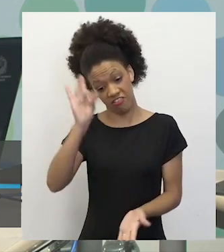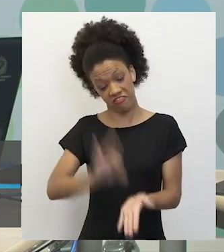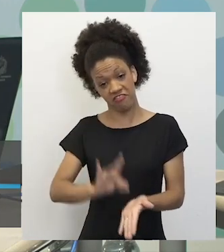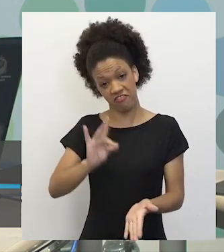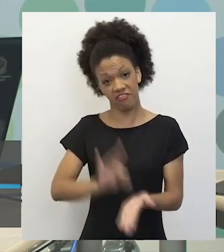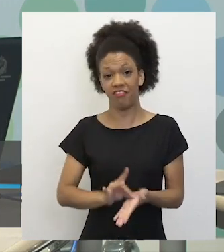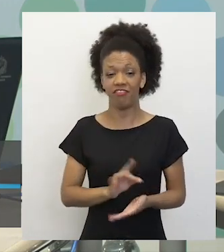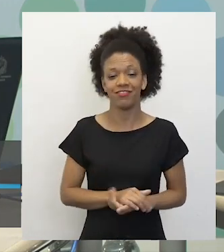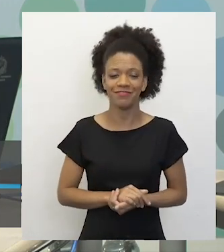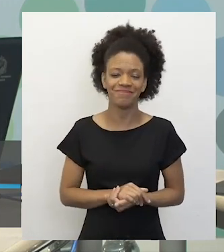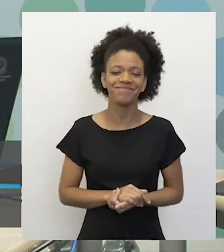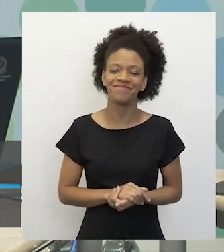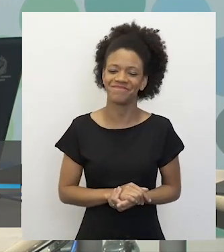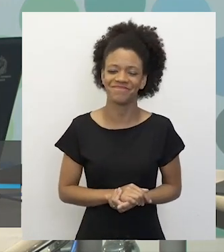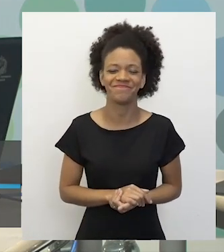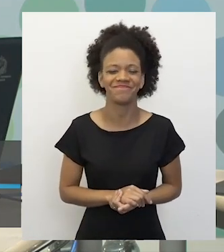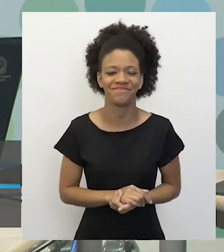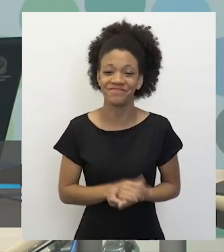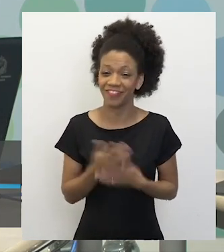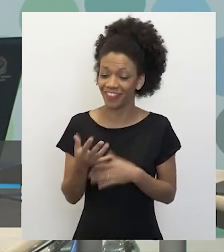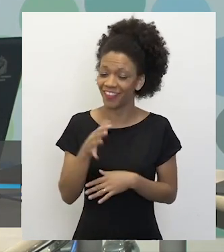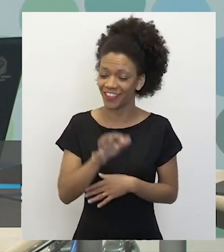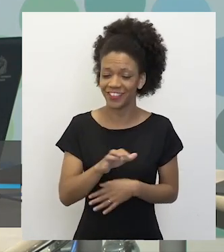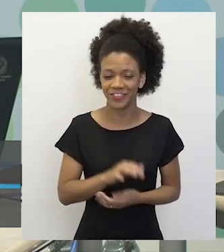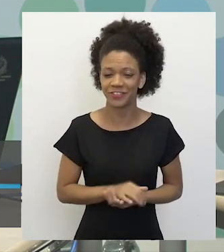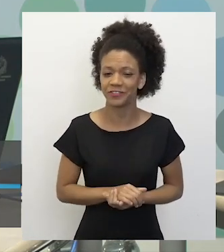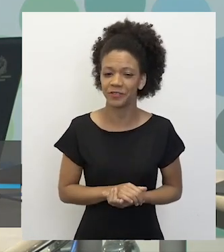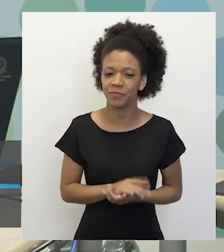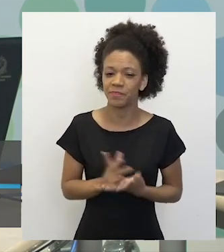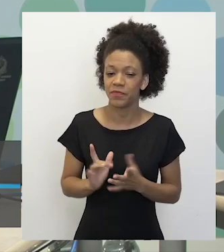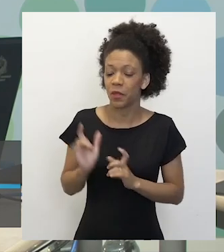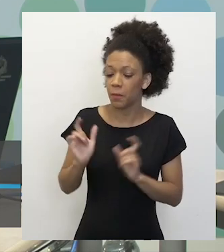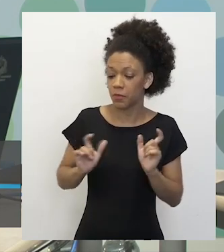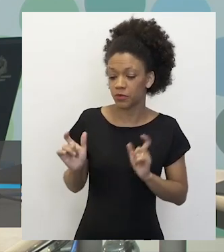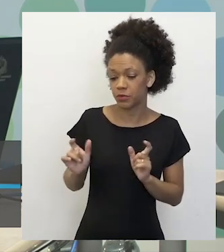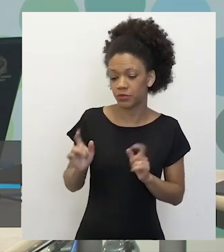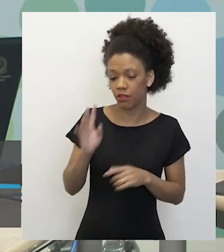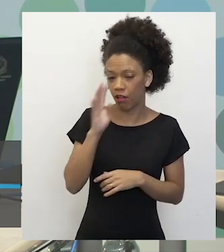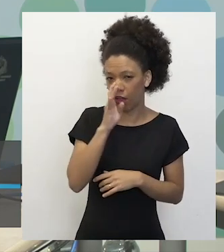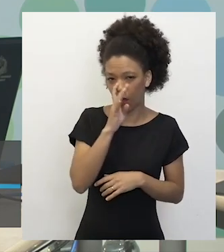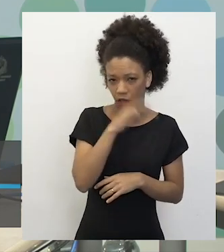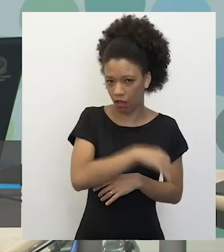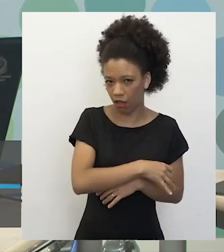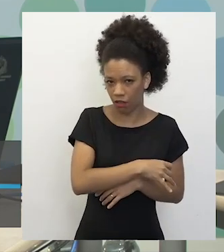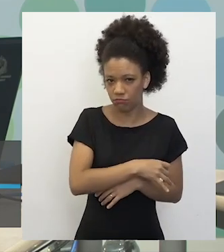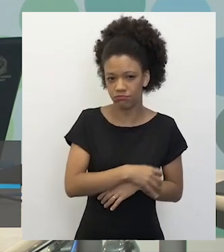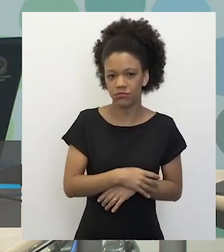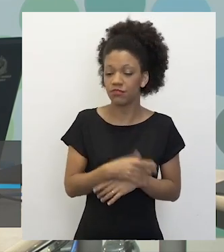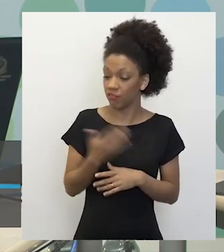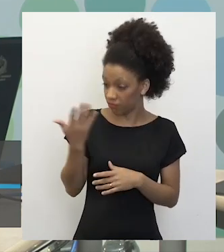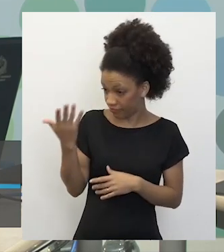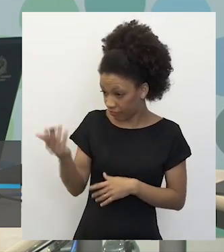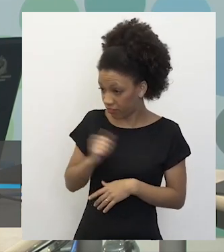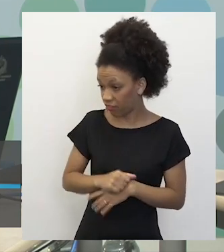certeza. É assim mesmo. É assim mesmo, típico de pessoas teimosas. Eu sou assim, tá vendo como eu estava certa?